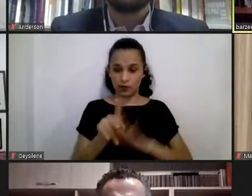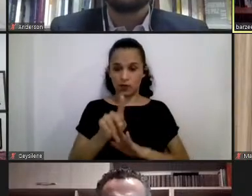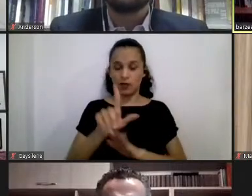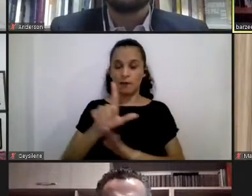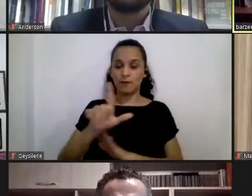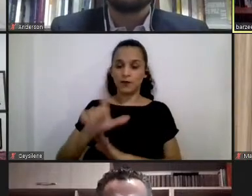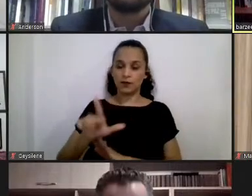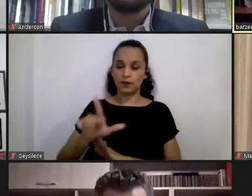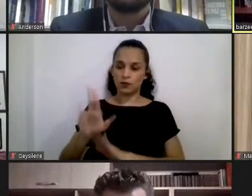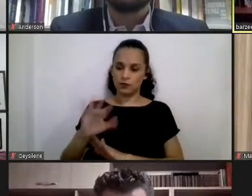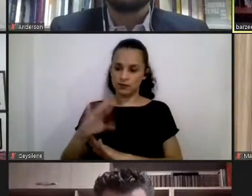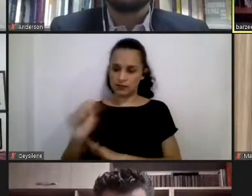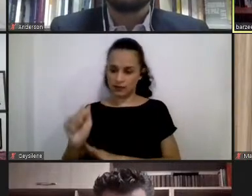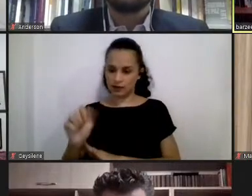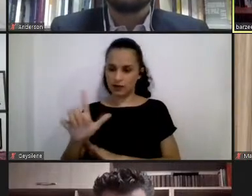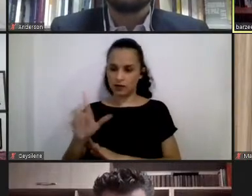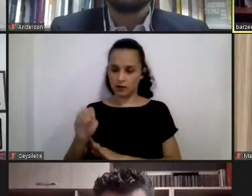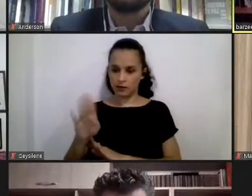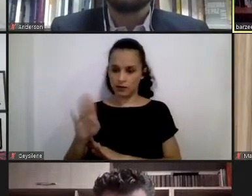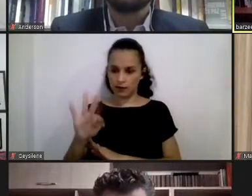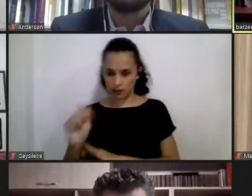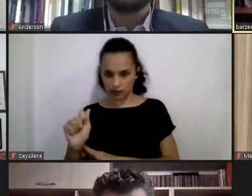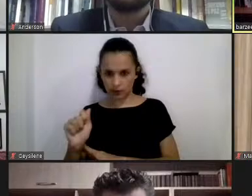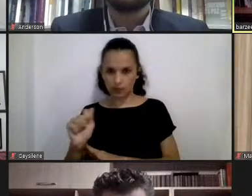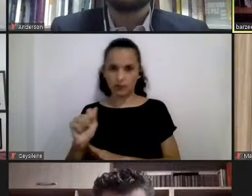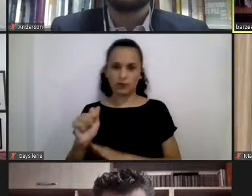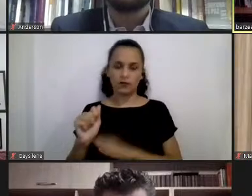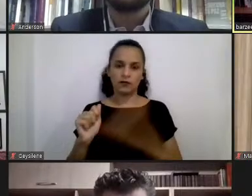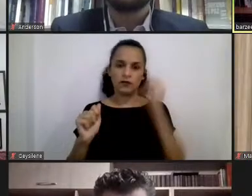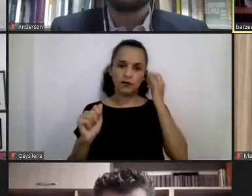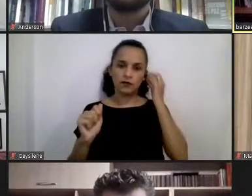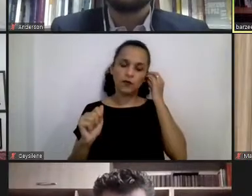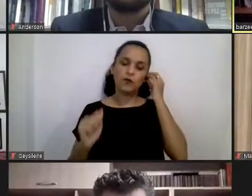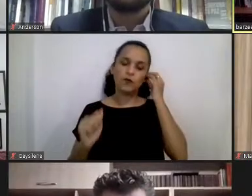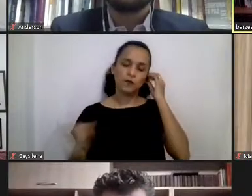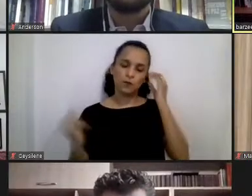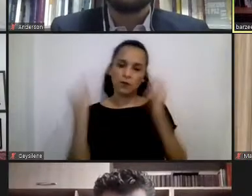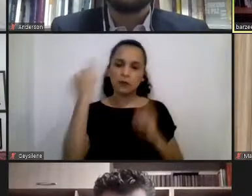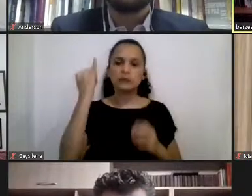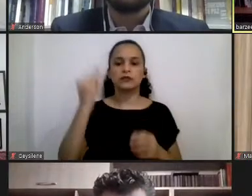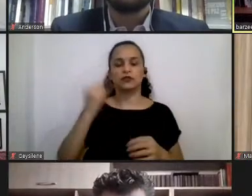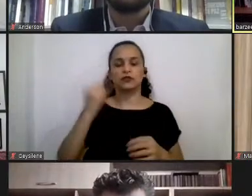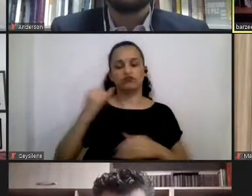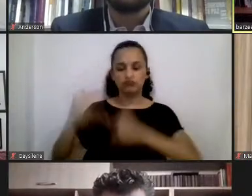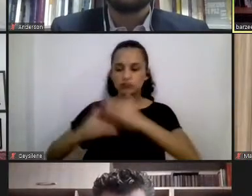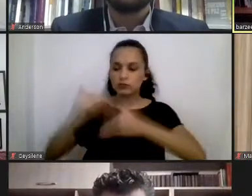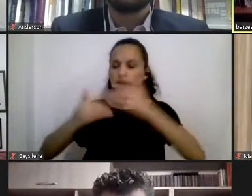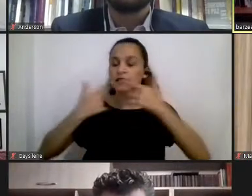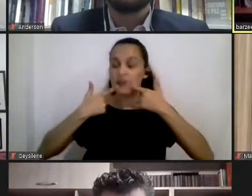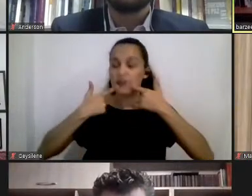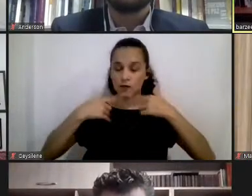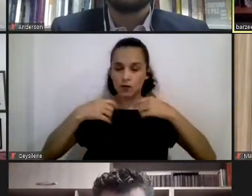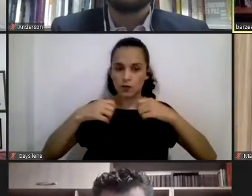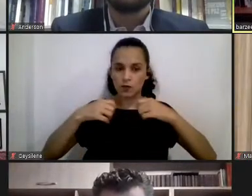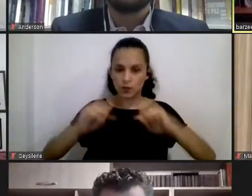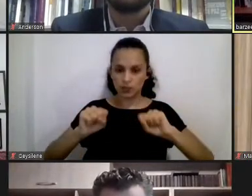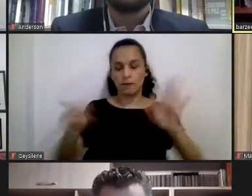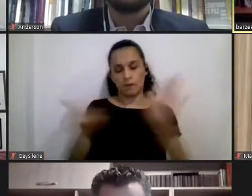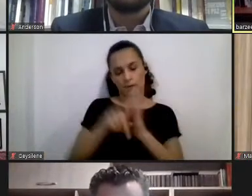teve um papel preponderante no desenvolvimento da linguística brasileira nos últimos